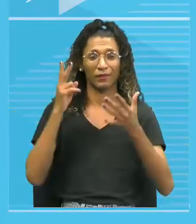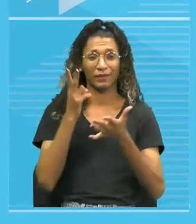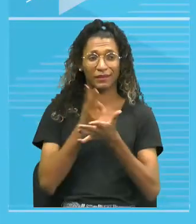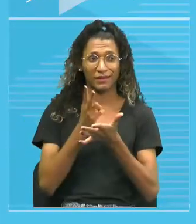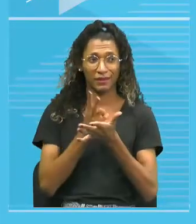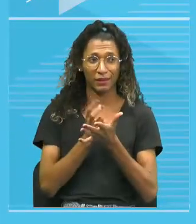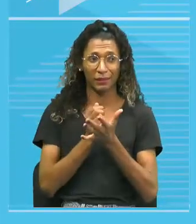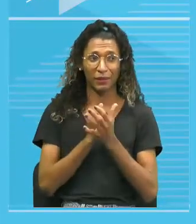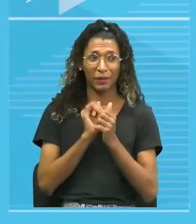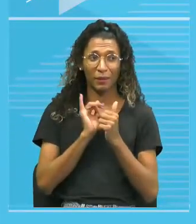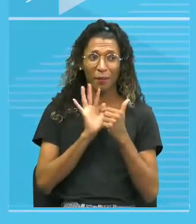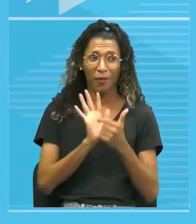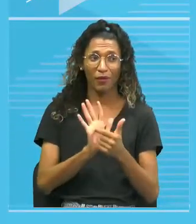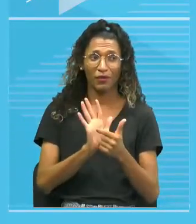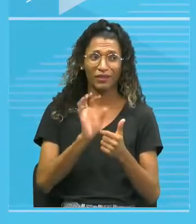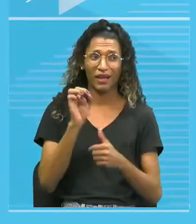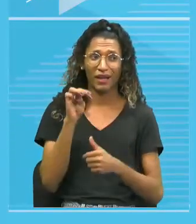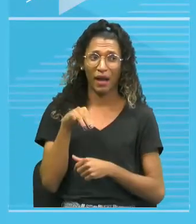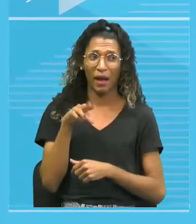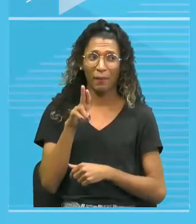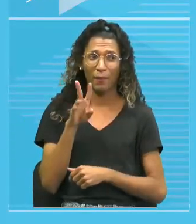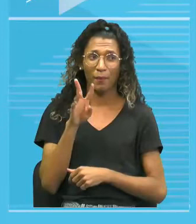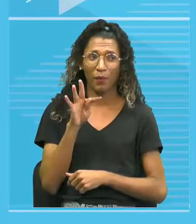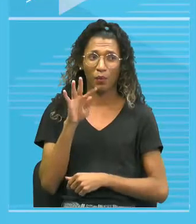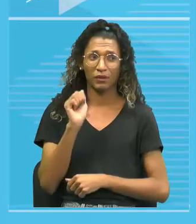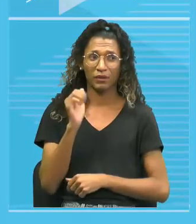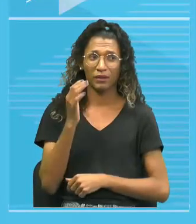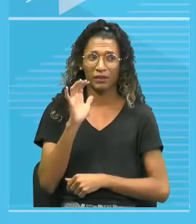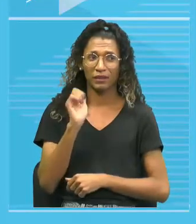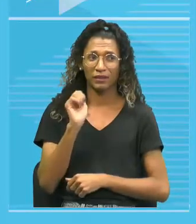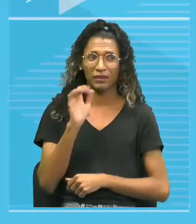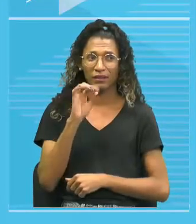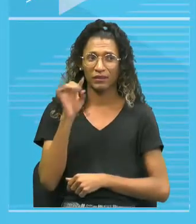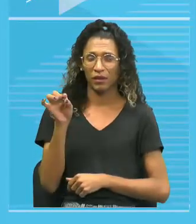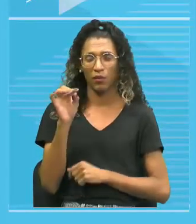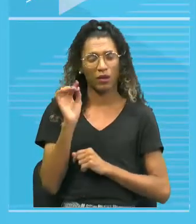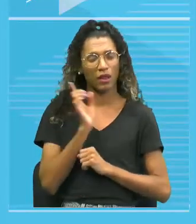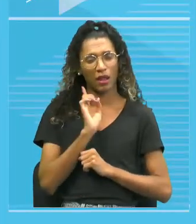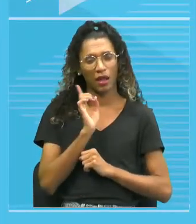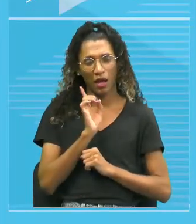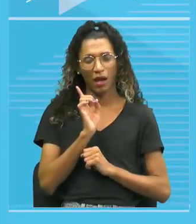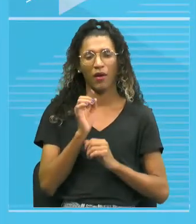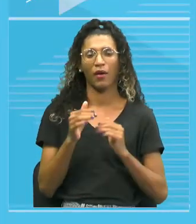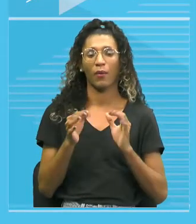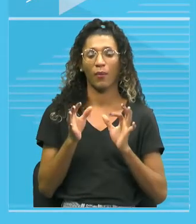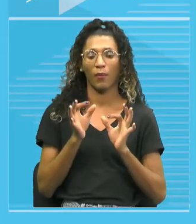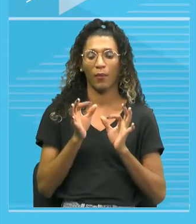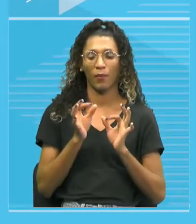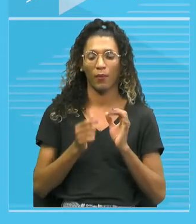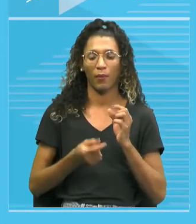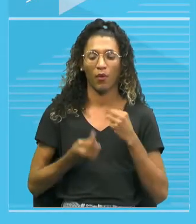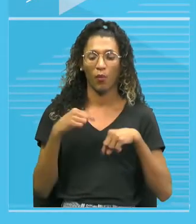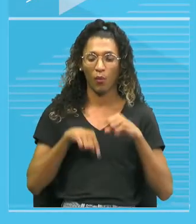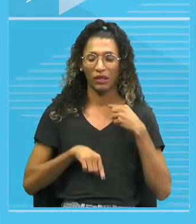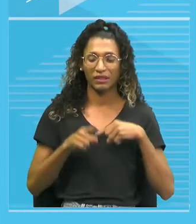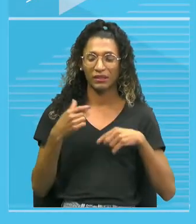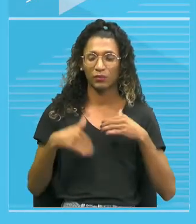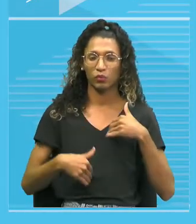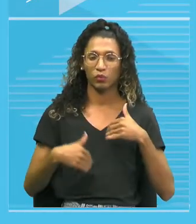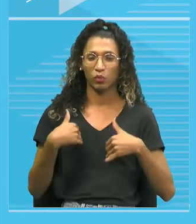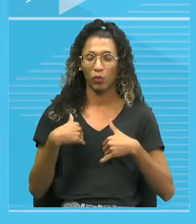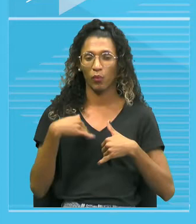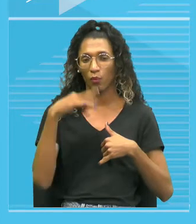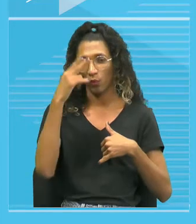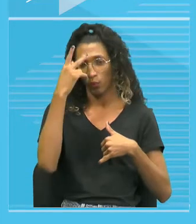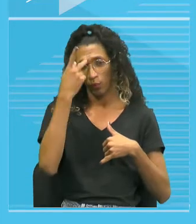Não, gente, não. Nem sempre elas são nocivas ao organismo humano. Além do mais, é preciso que se leve em